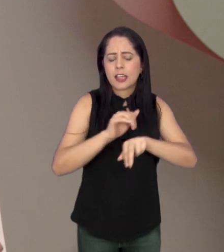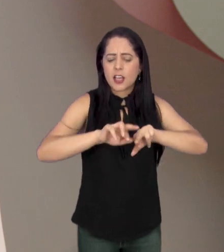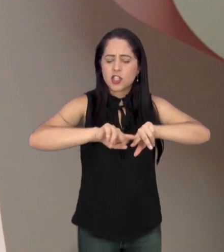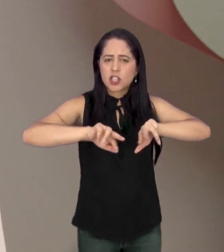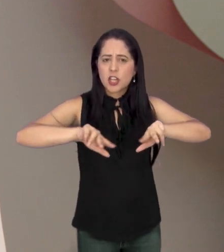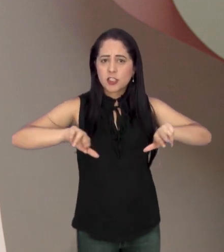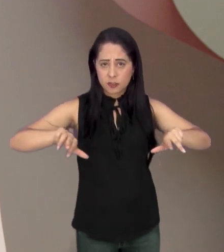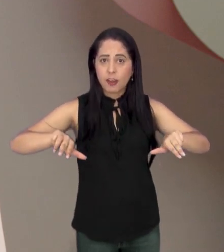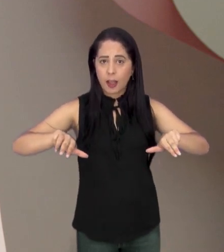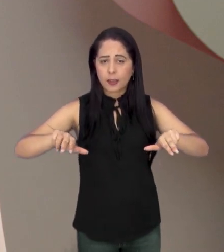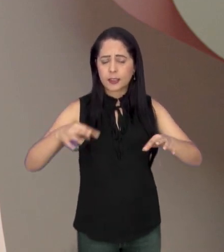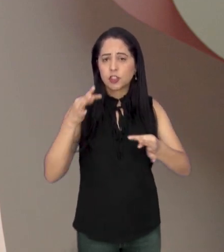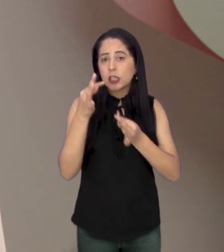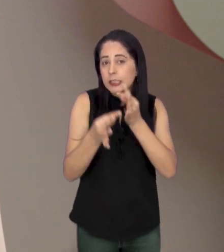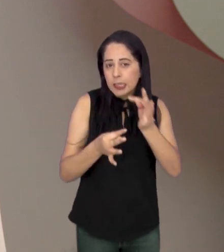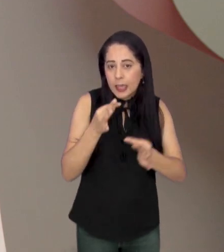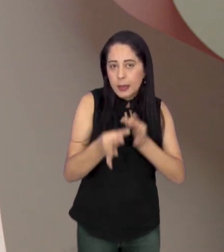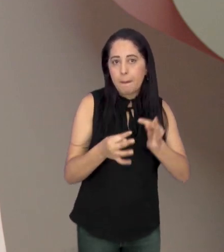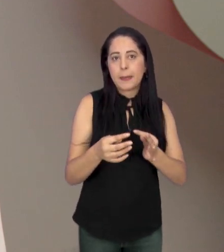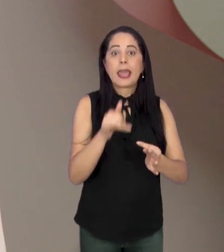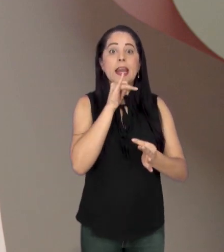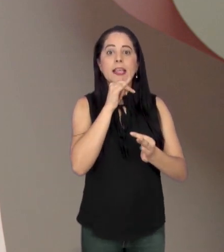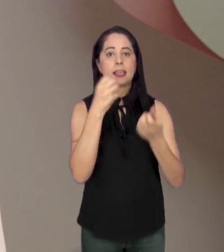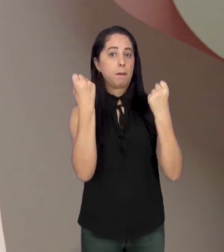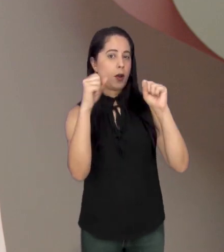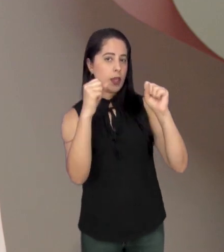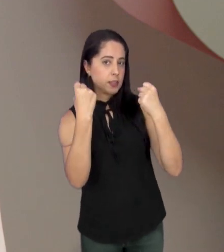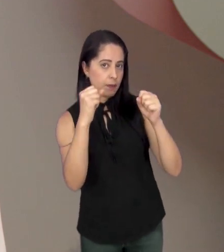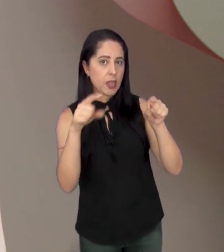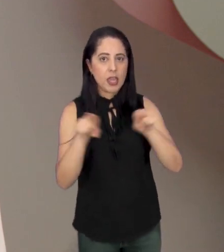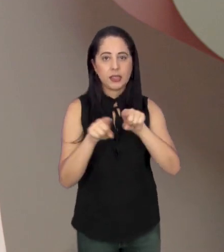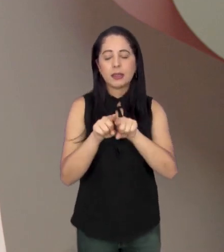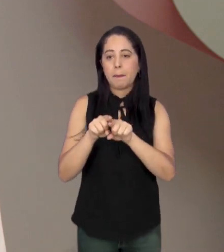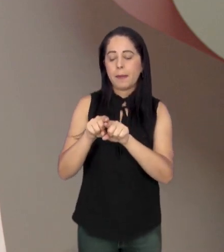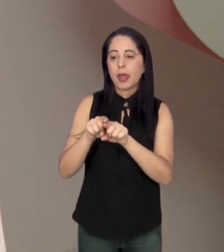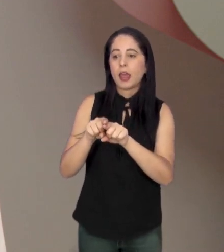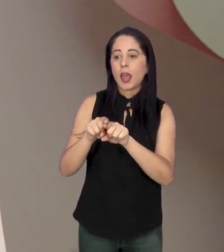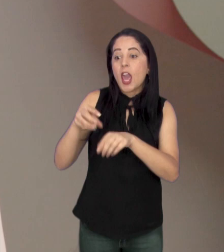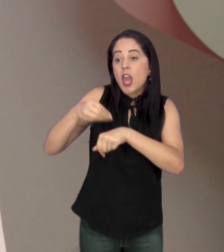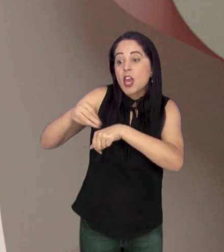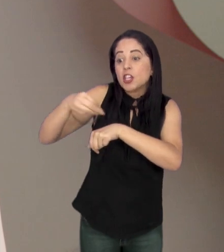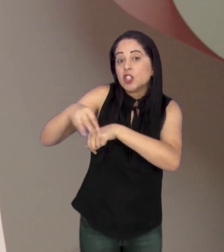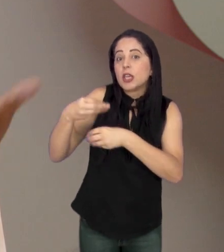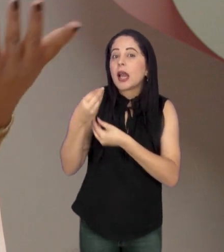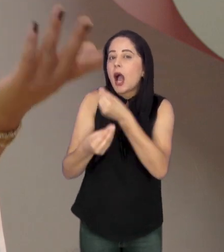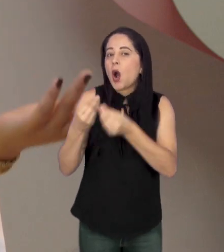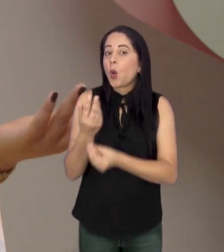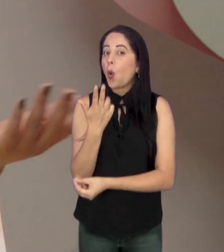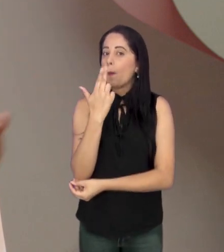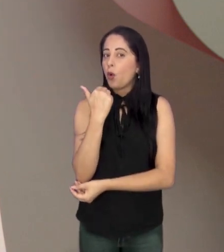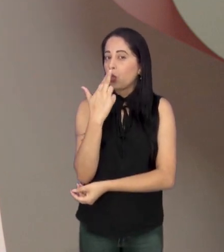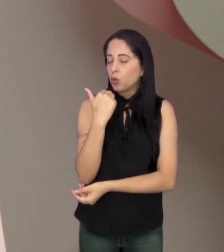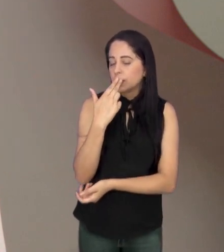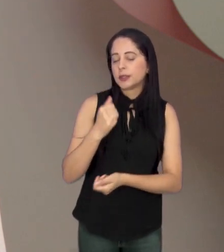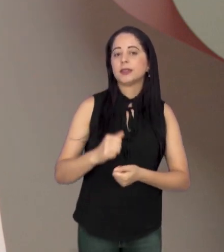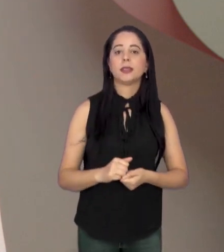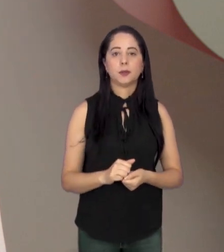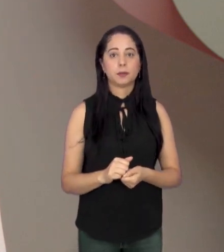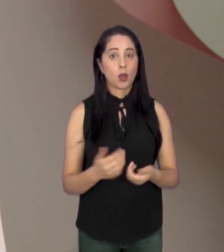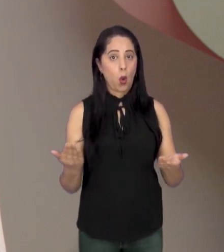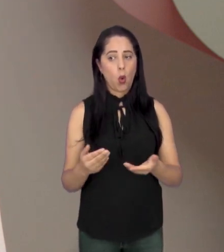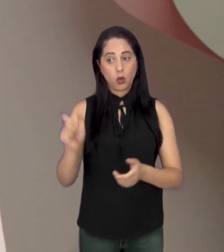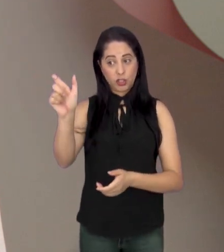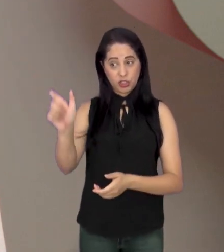terapias não invasivas, como exercícios e aconselhamento nutricional. E quem vai contar tudinho pra gente